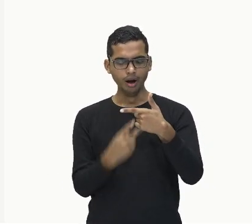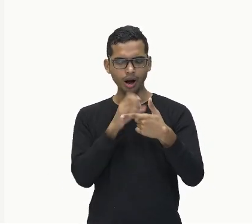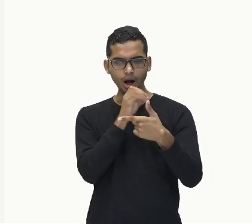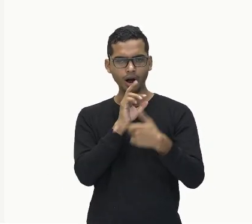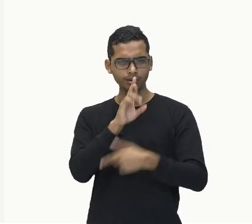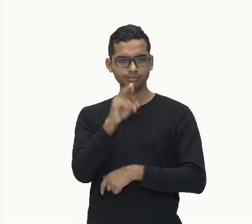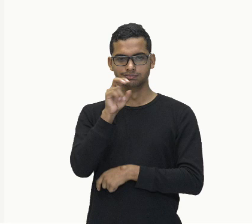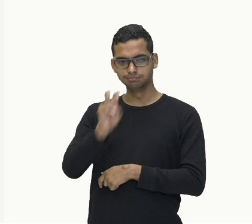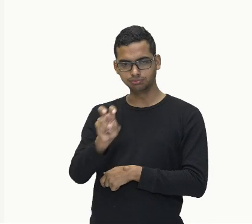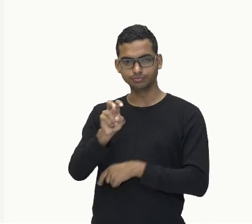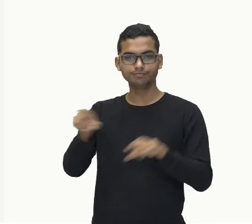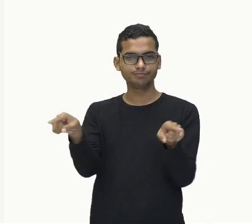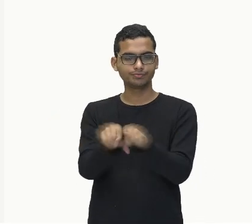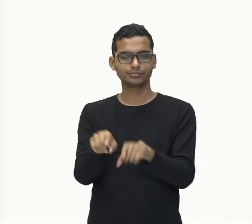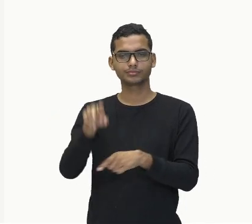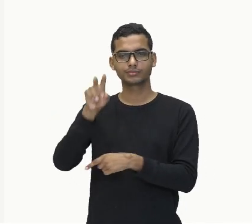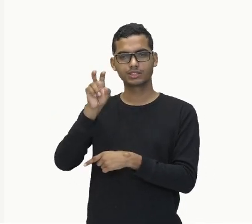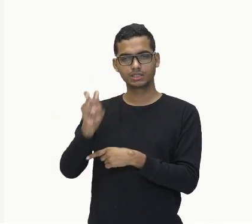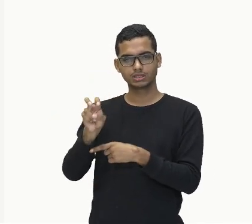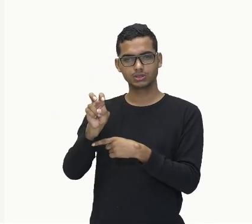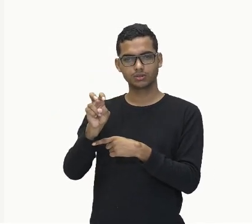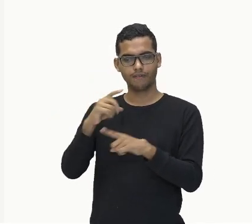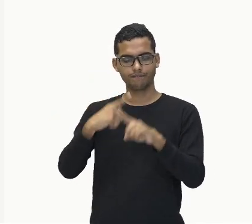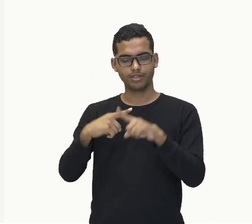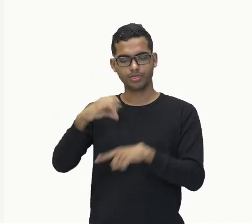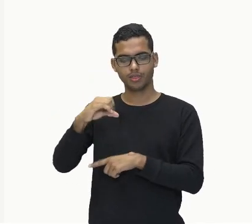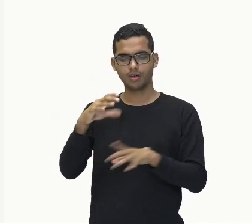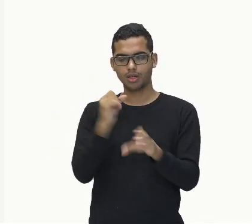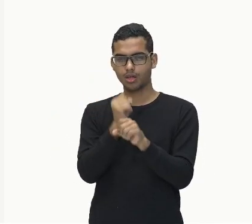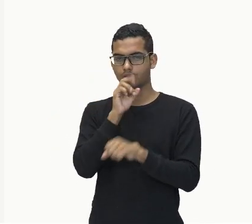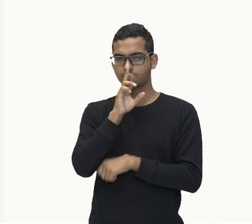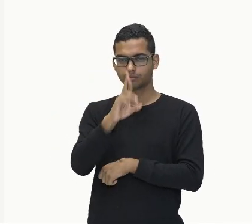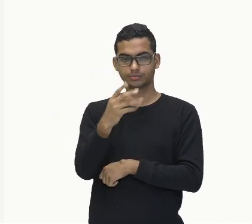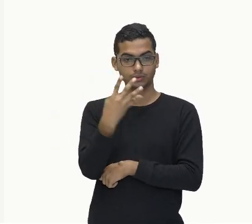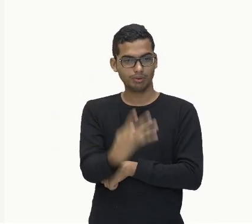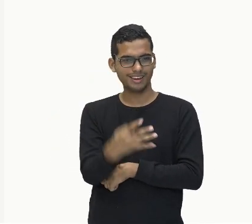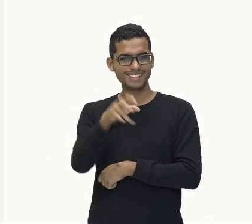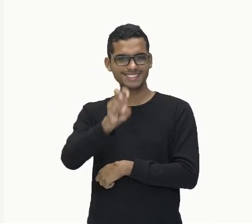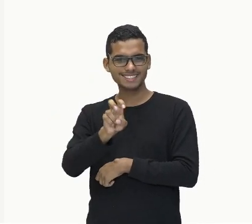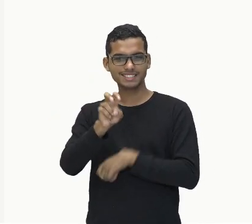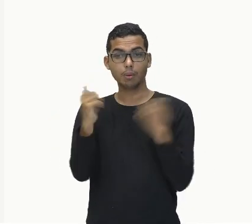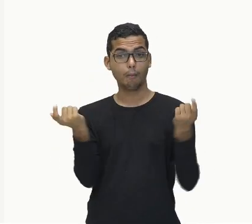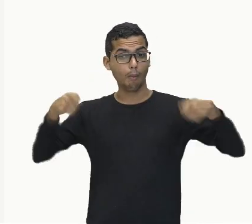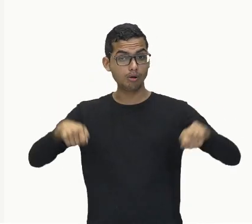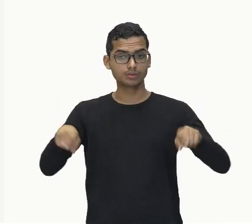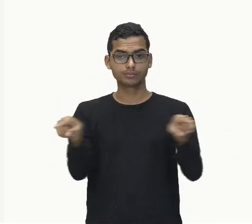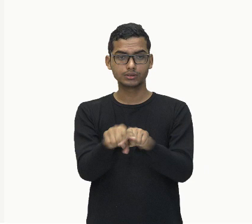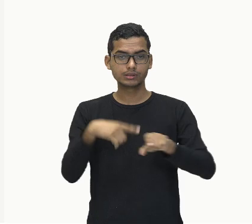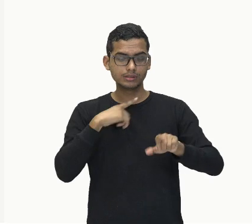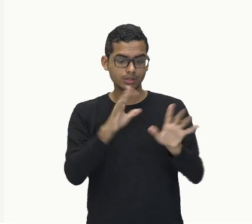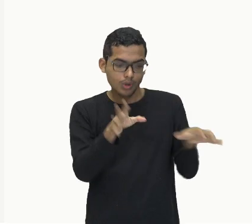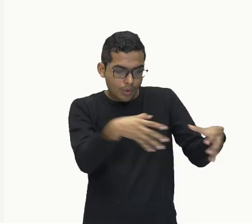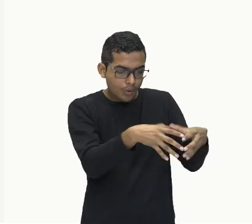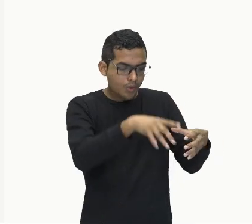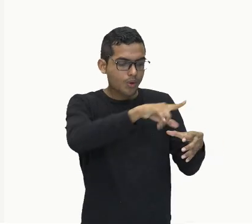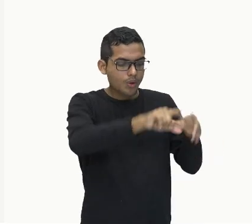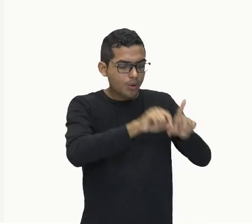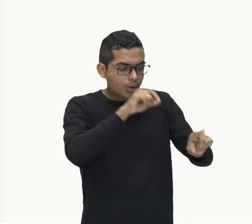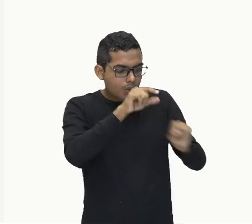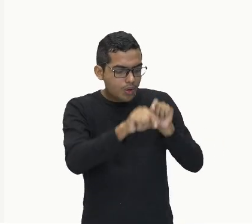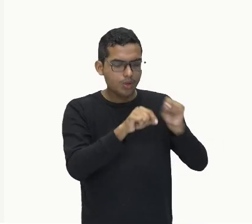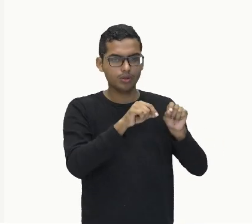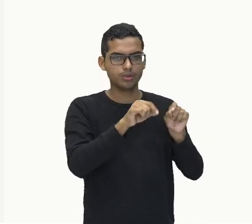vezes 9 é 45. Então, nós temos 45 formas de formar uma